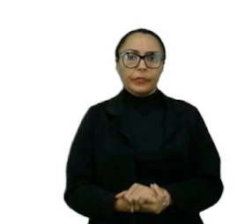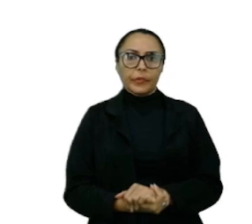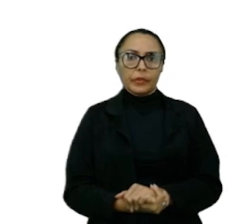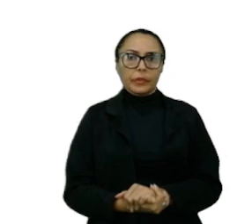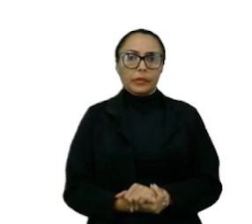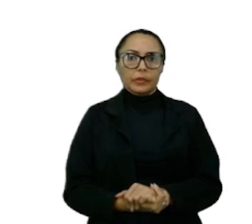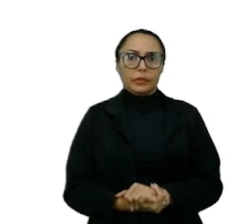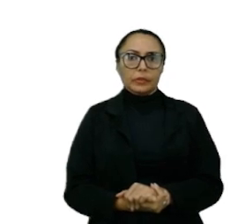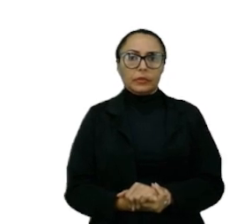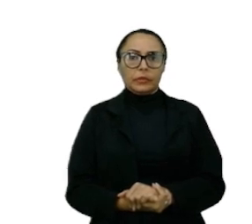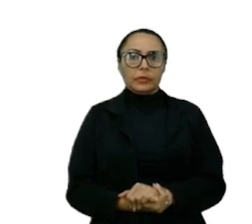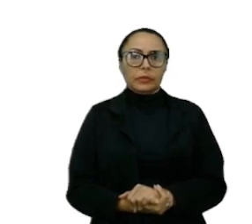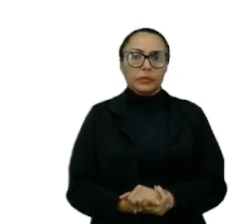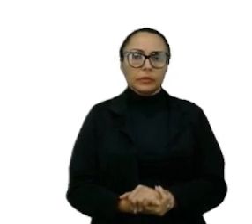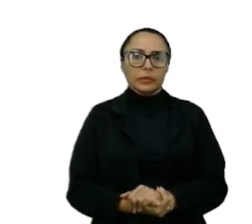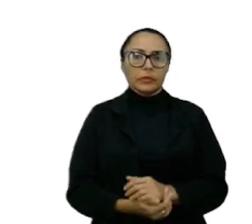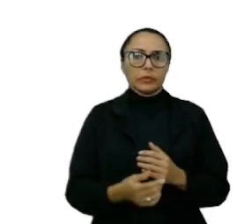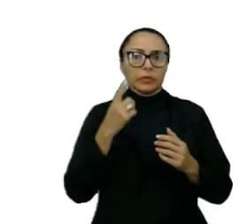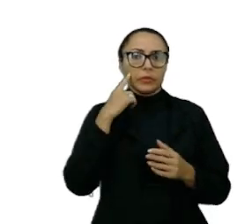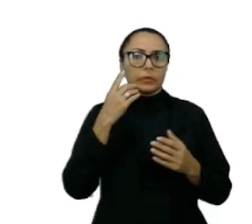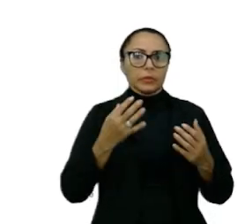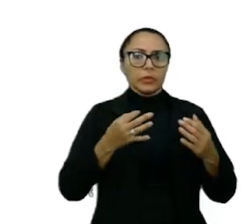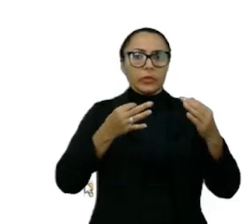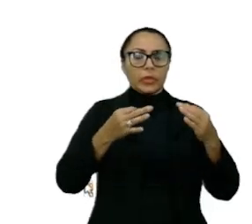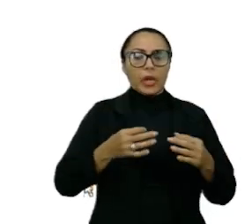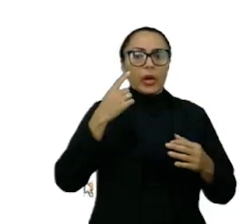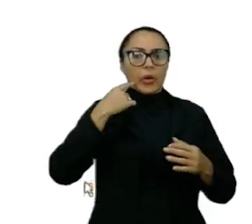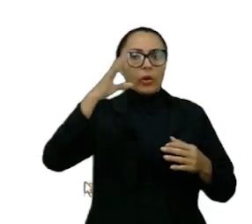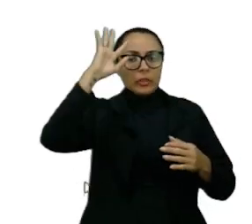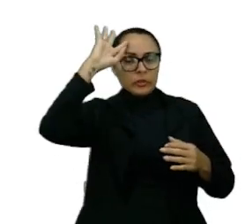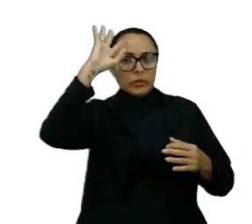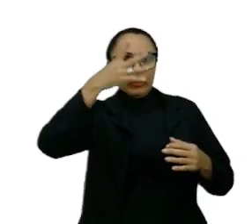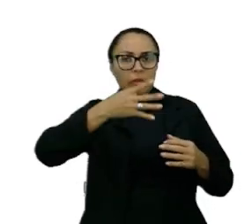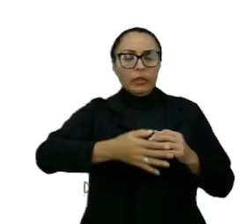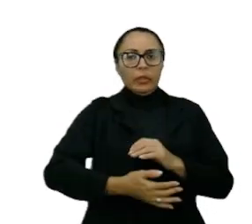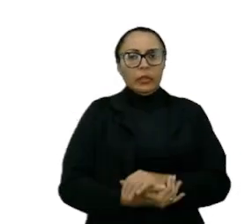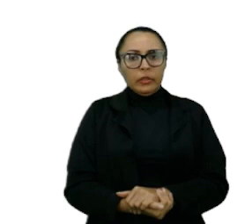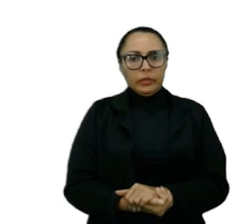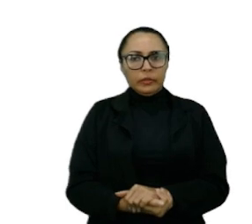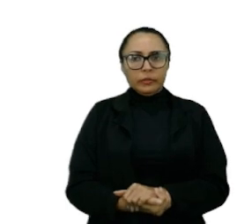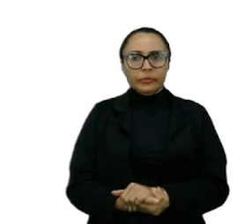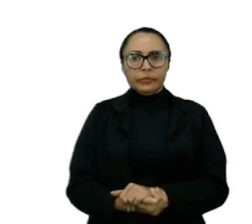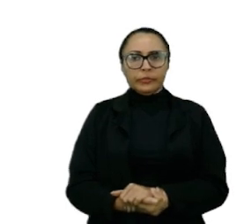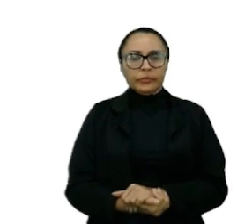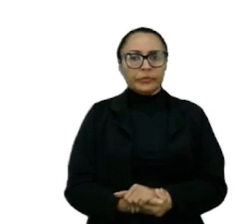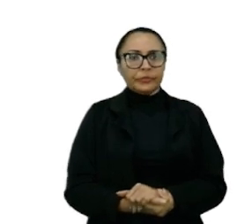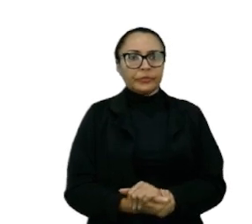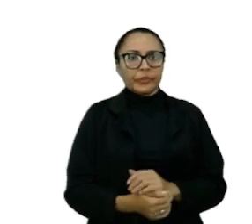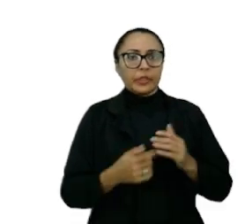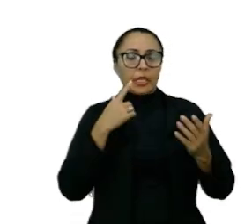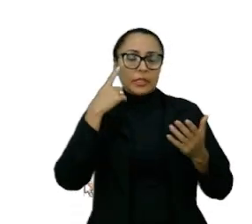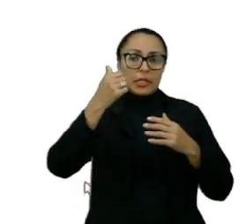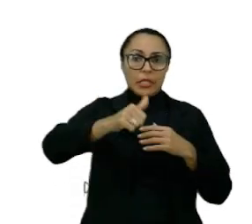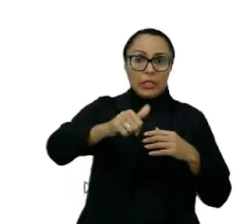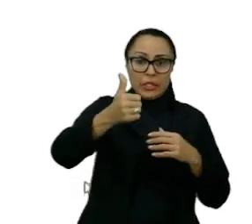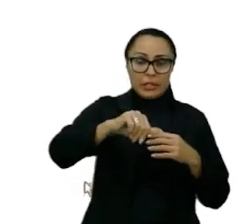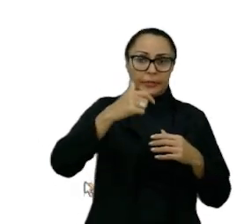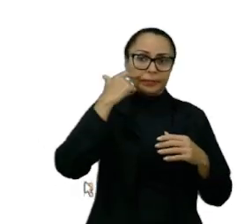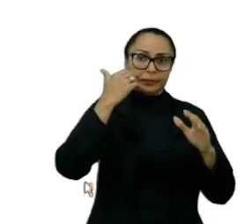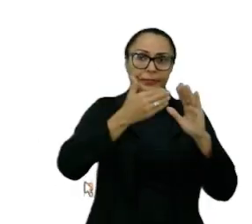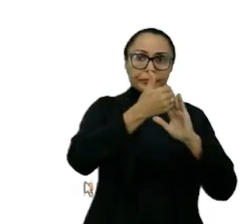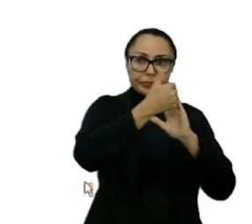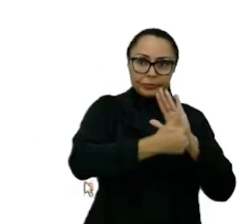para que seja feita uma solução, outro plano de ação. Caso a análise da